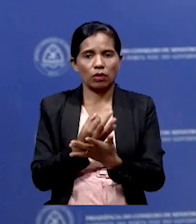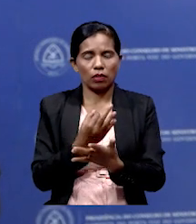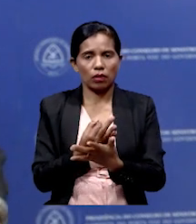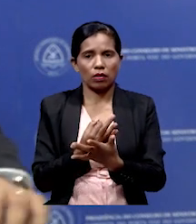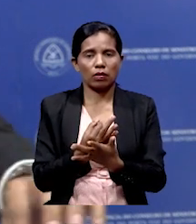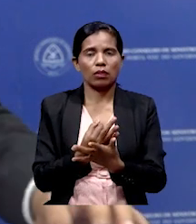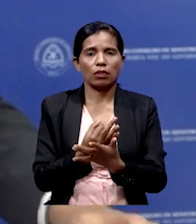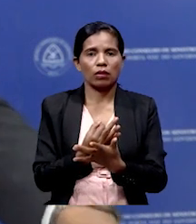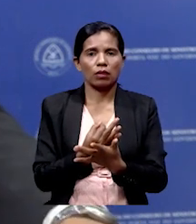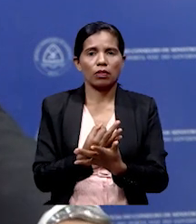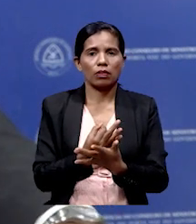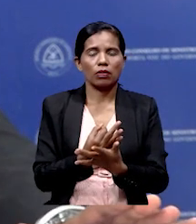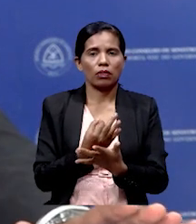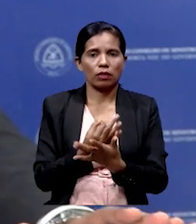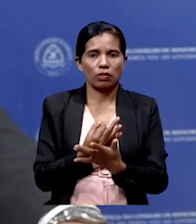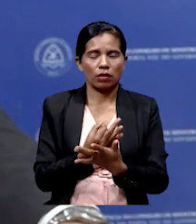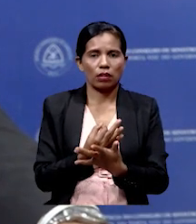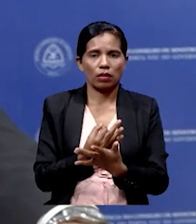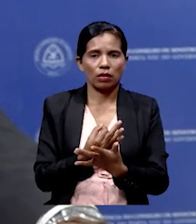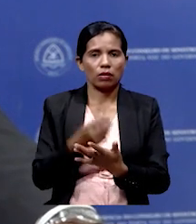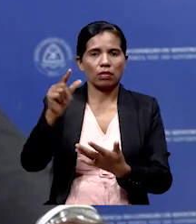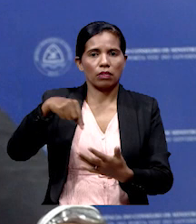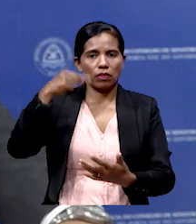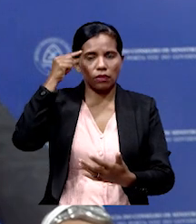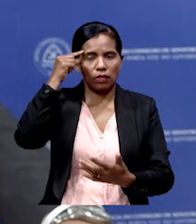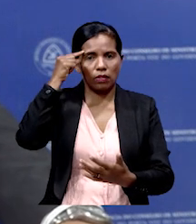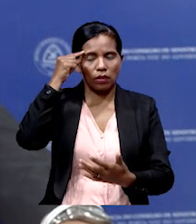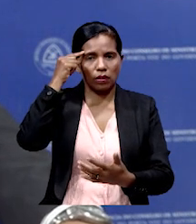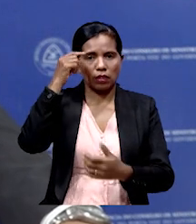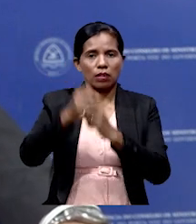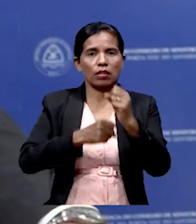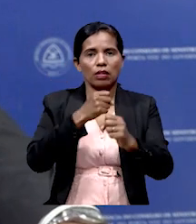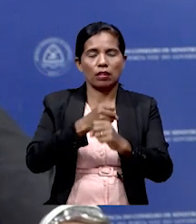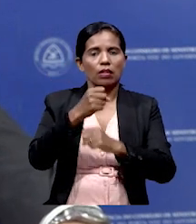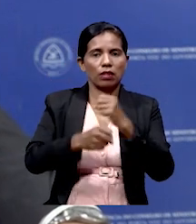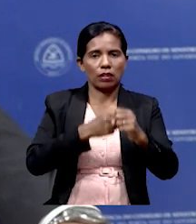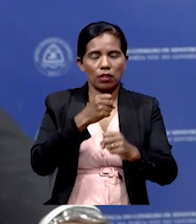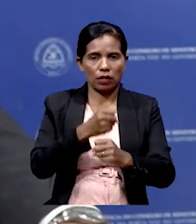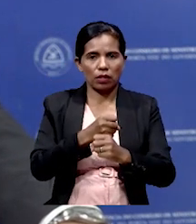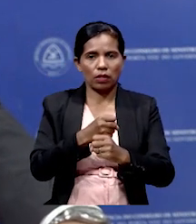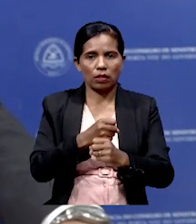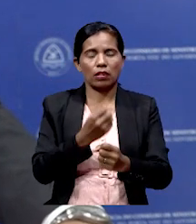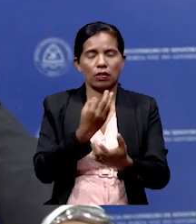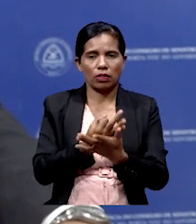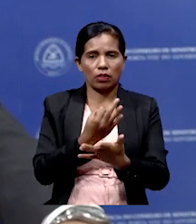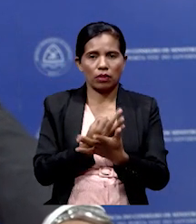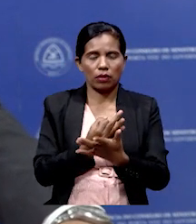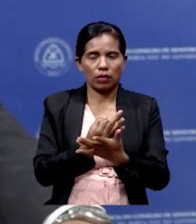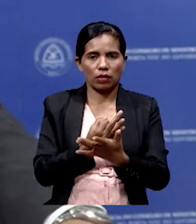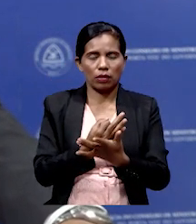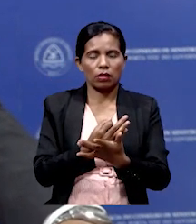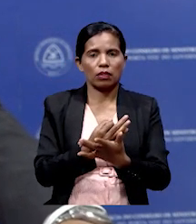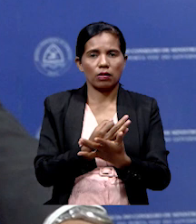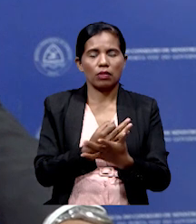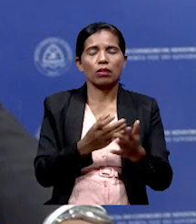orçamento no gestão NIEN, governo cada TINAN, orçamento no gestão financeira